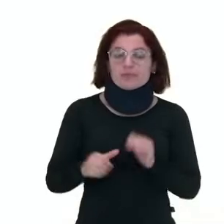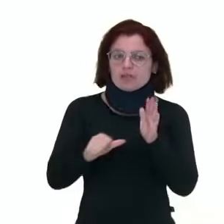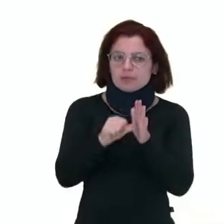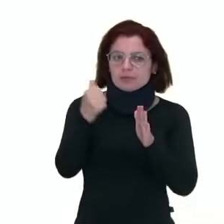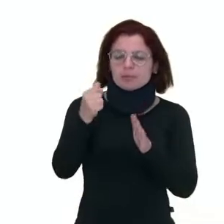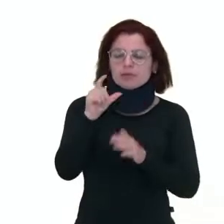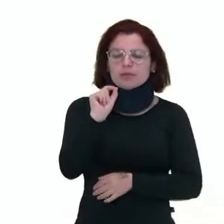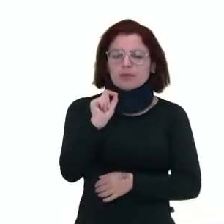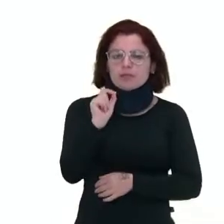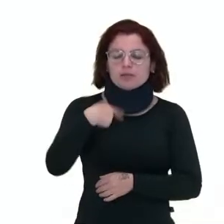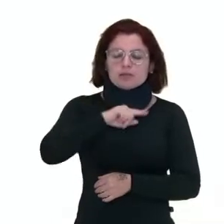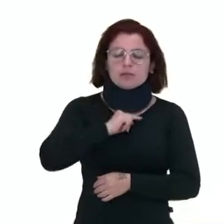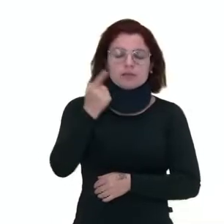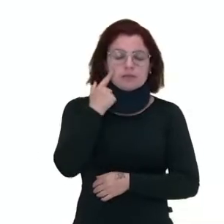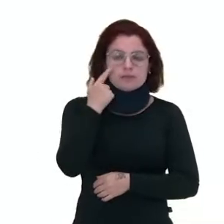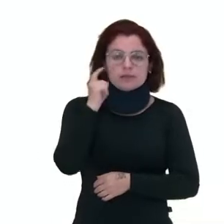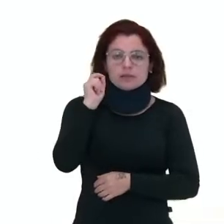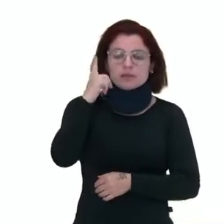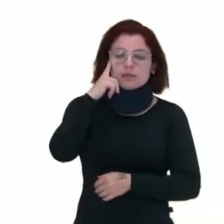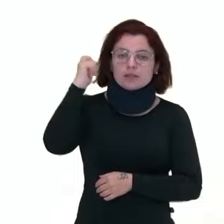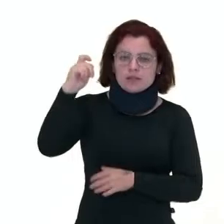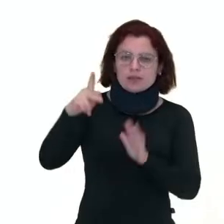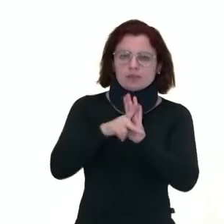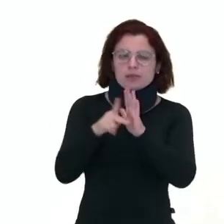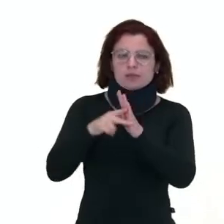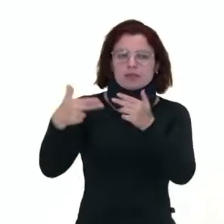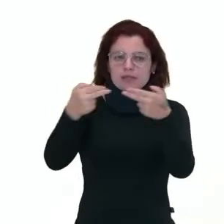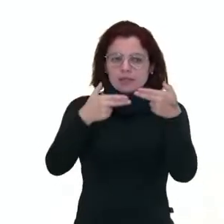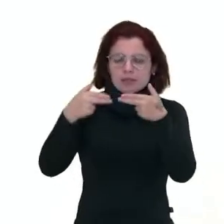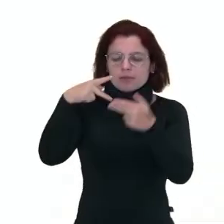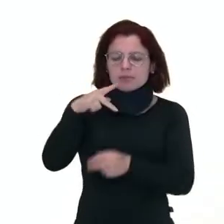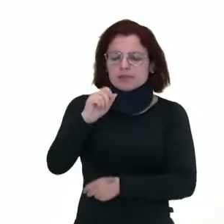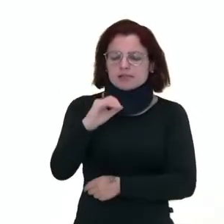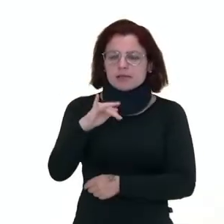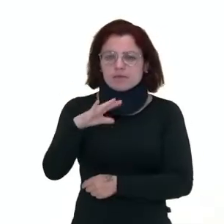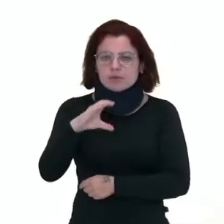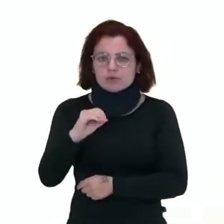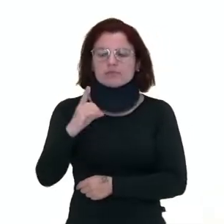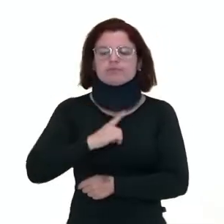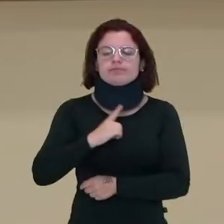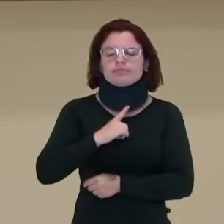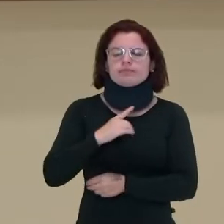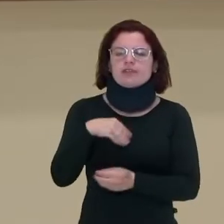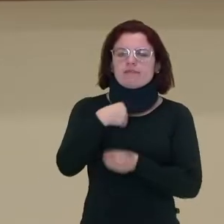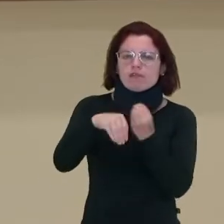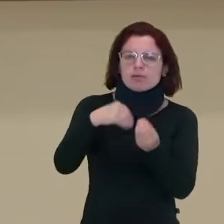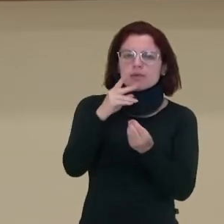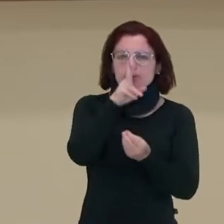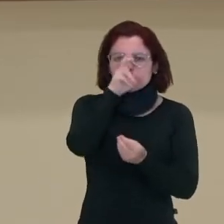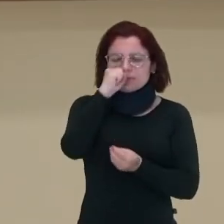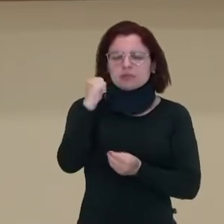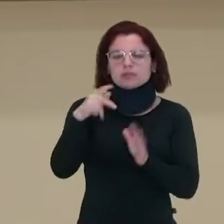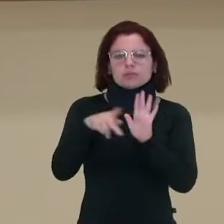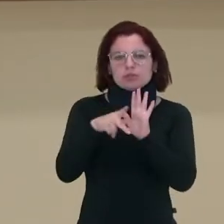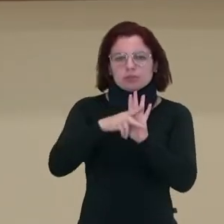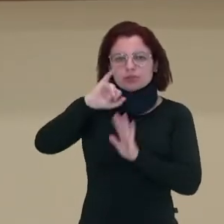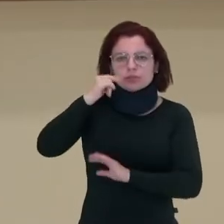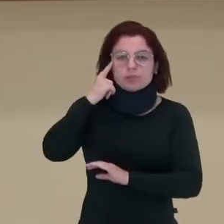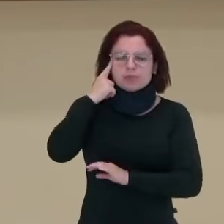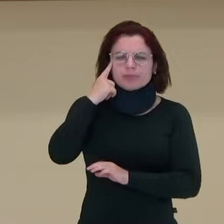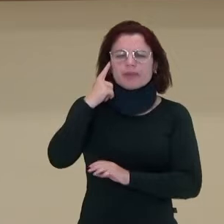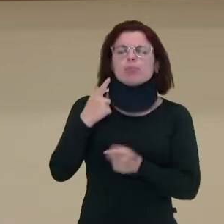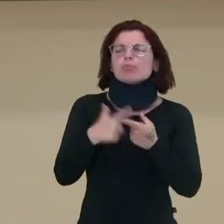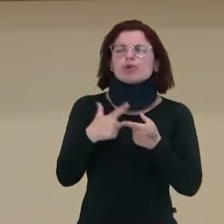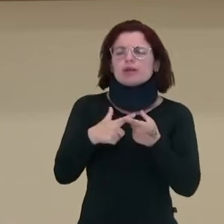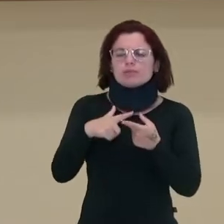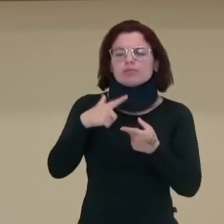primeiro a gente vai ver que a ideia dessa Guerra do Pacífico vai envolver as forças do Japão. Porque o Japão, ele